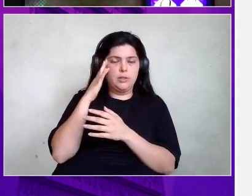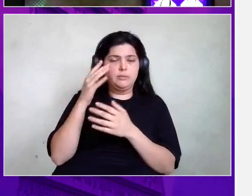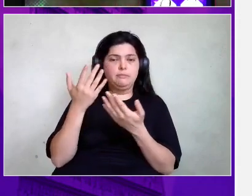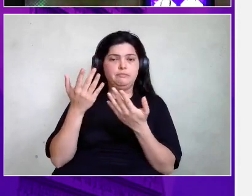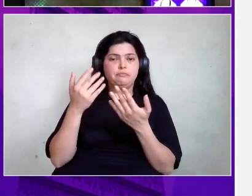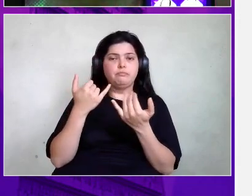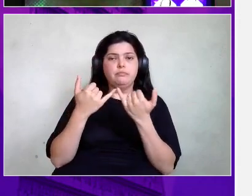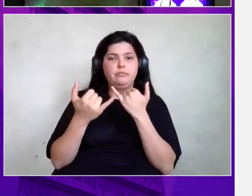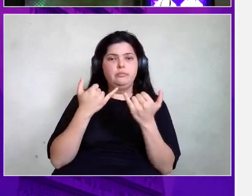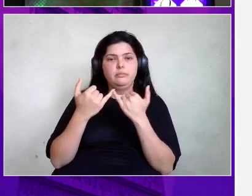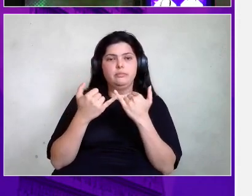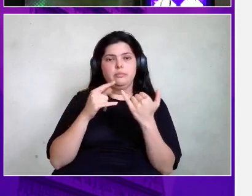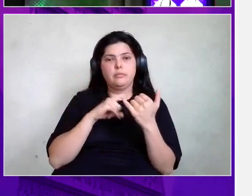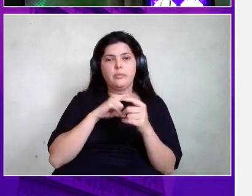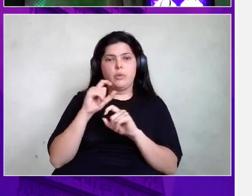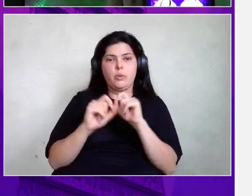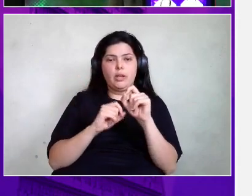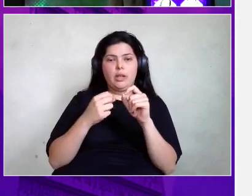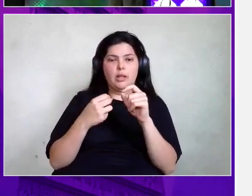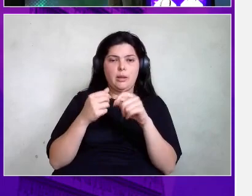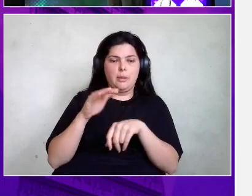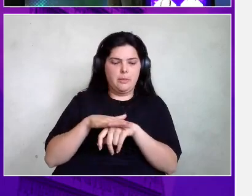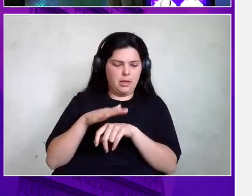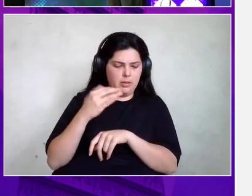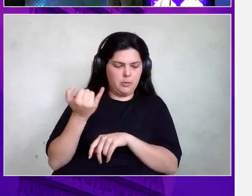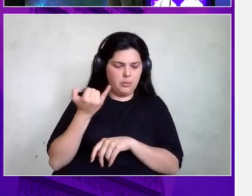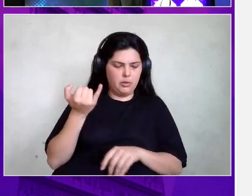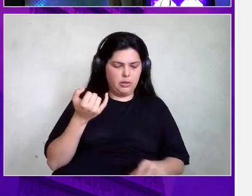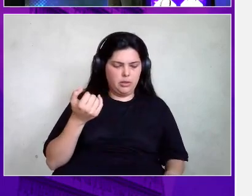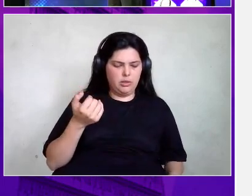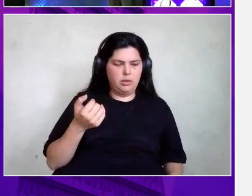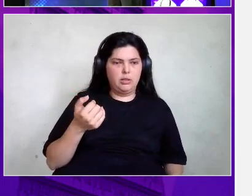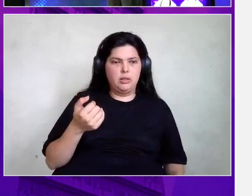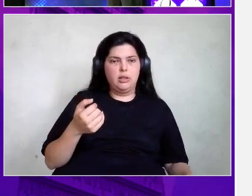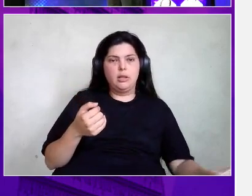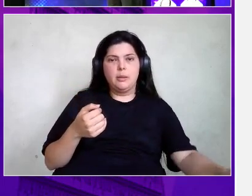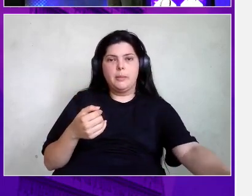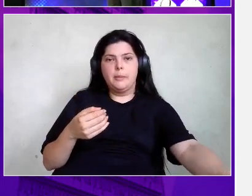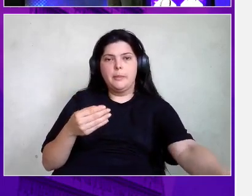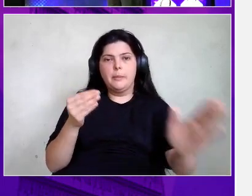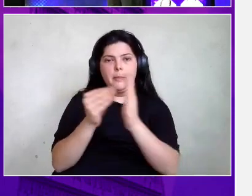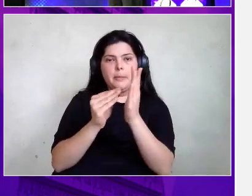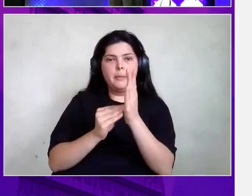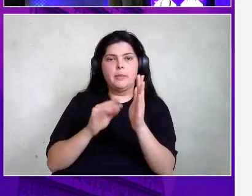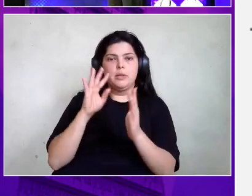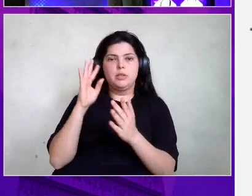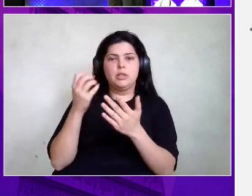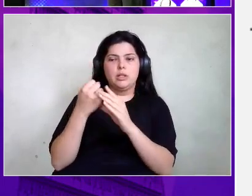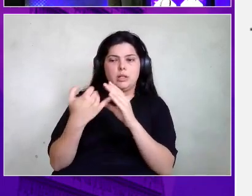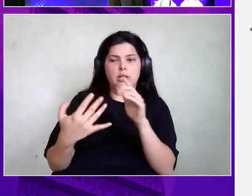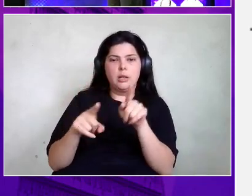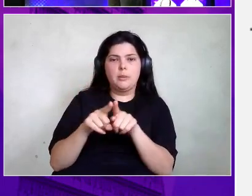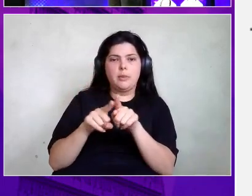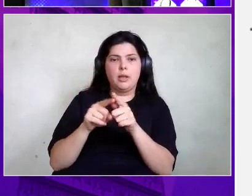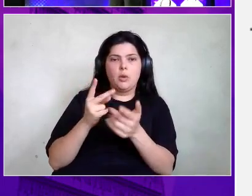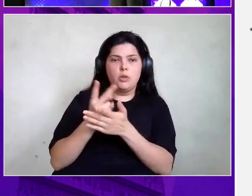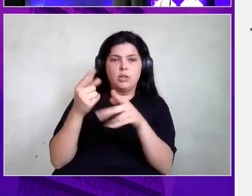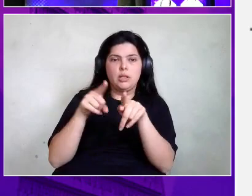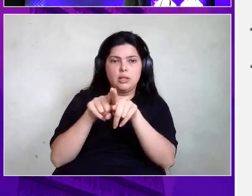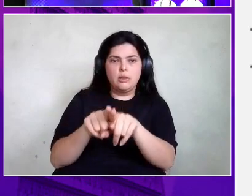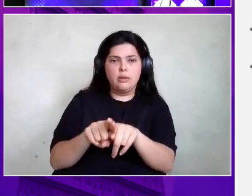ter alguns estágios mais simplificados. A implementação de feature, nós vamos ter integração contínua, validação do meu